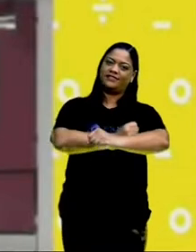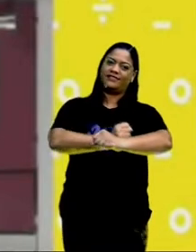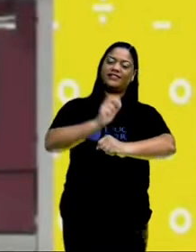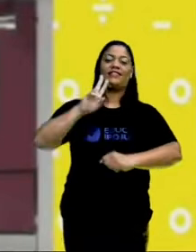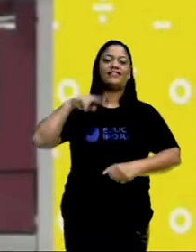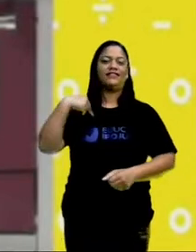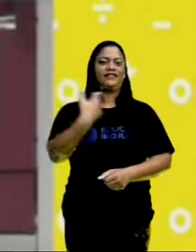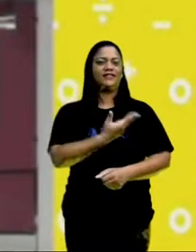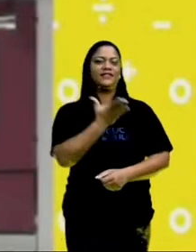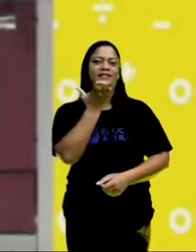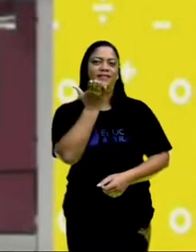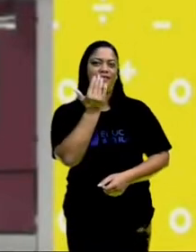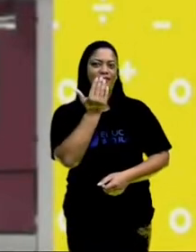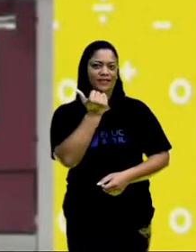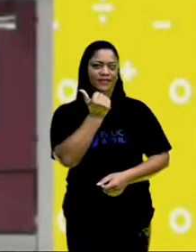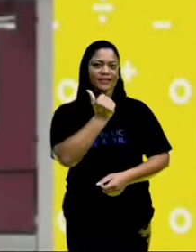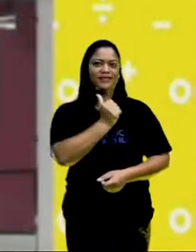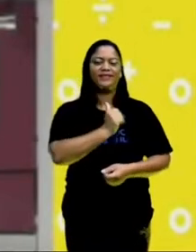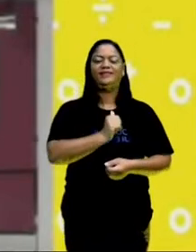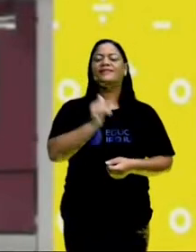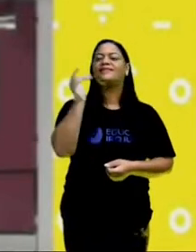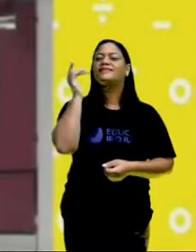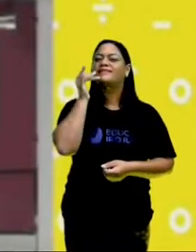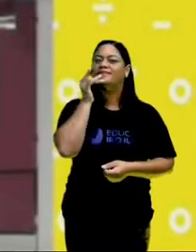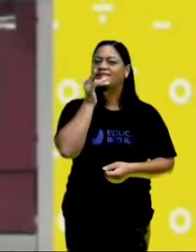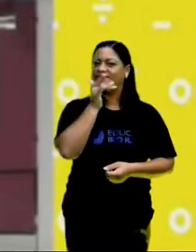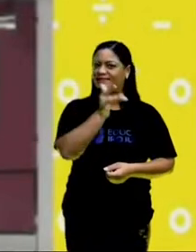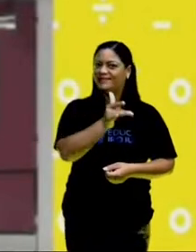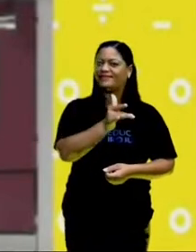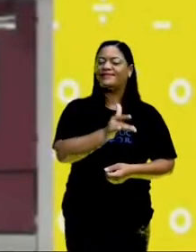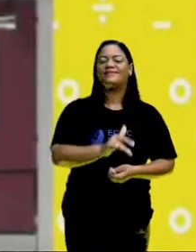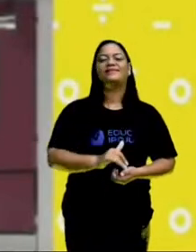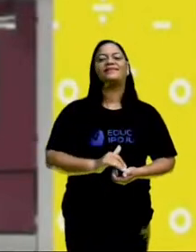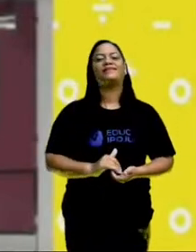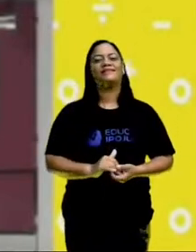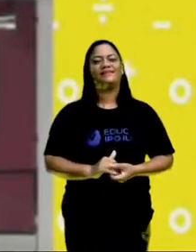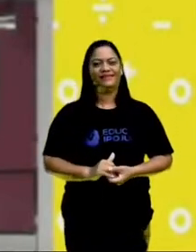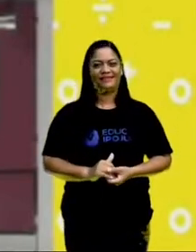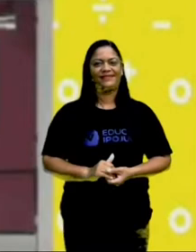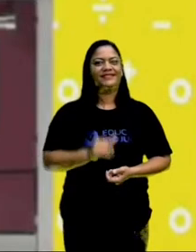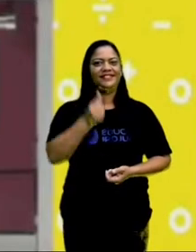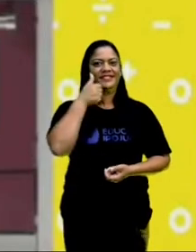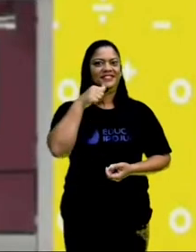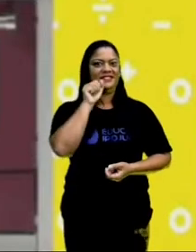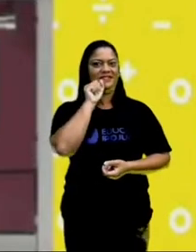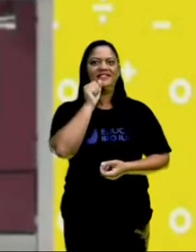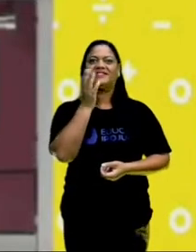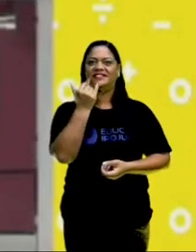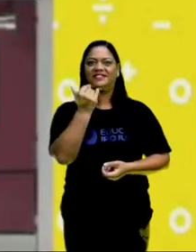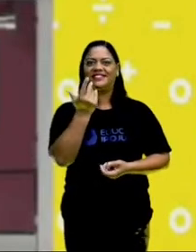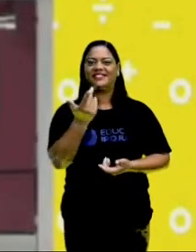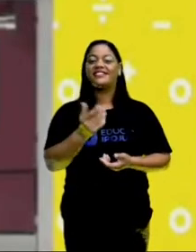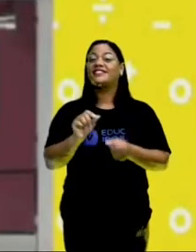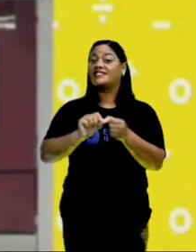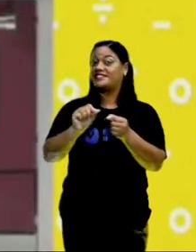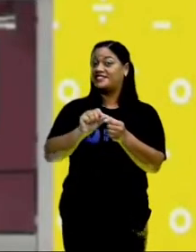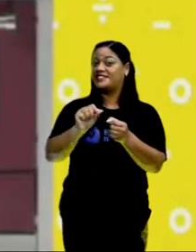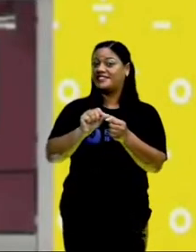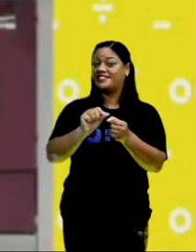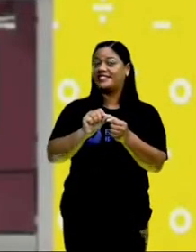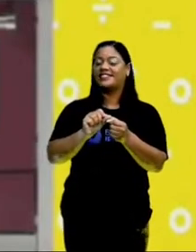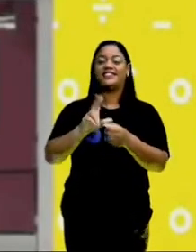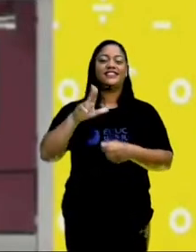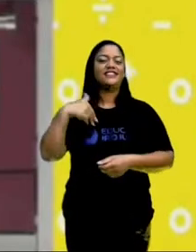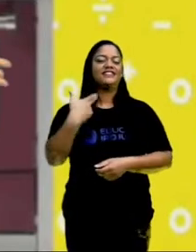a nossa comidinha bem gostosa, né? A comidinha da mamãe. E para fazer essa comidinha,